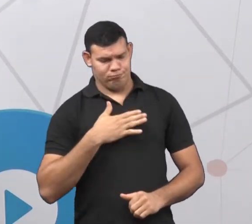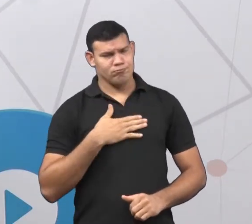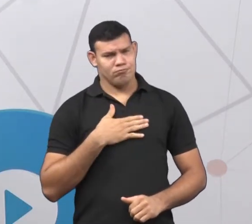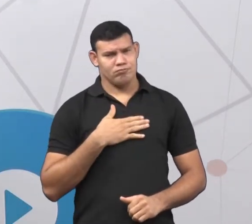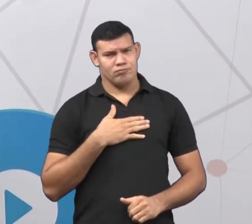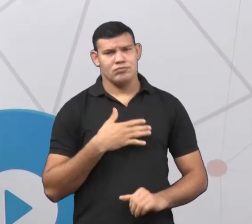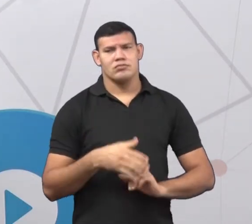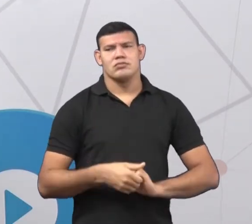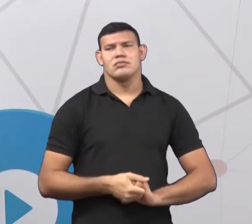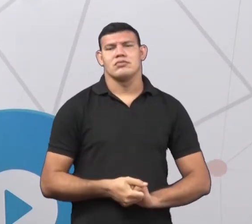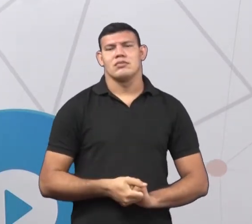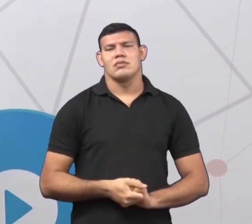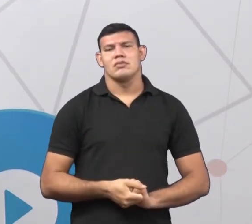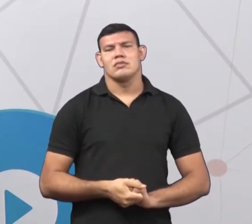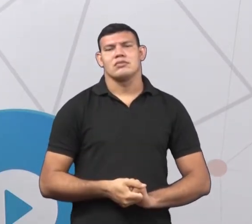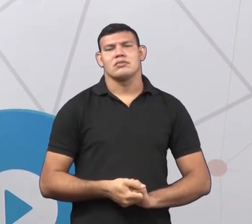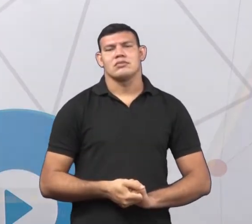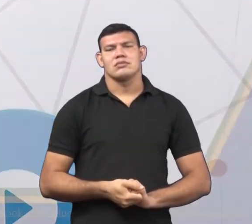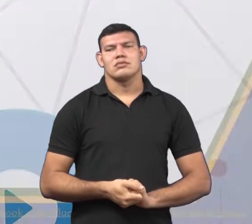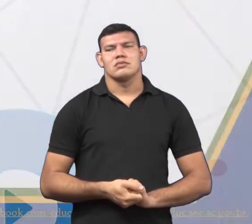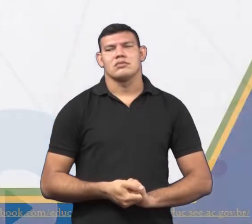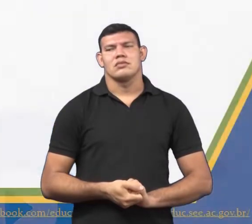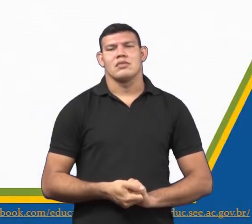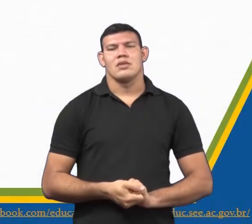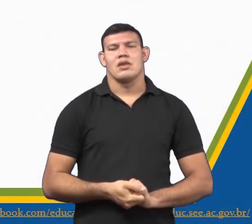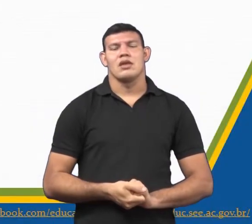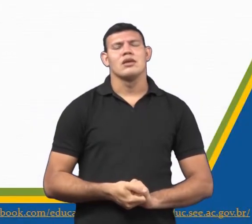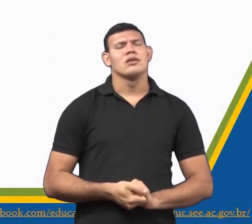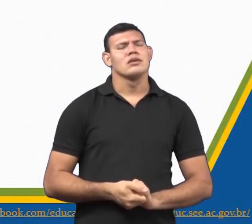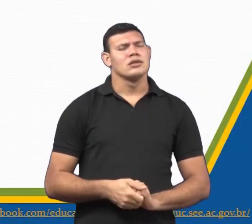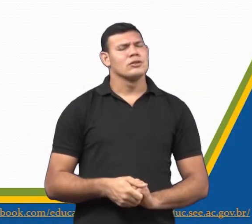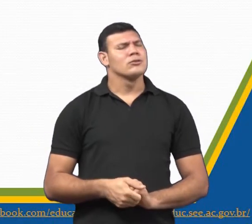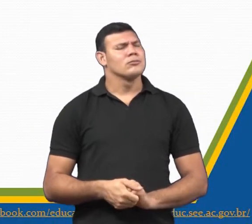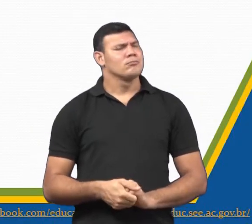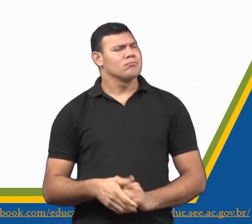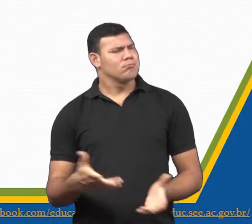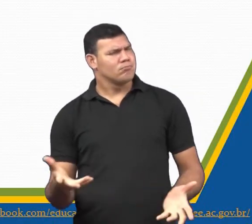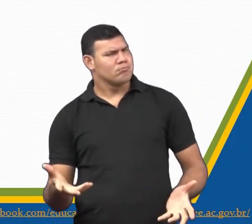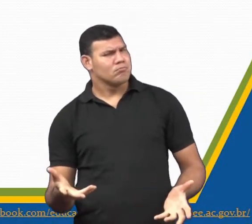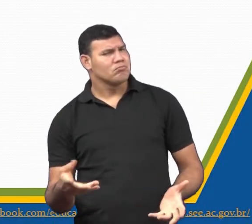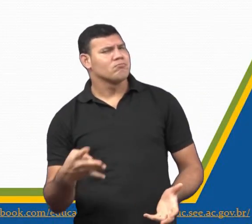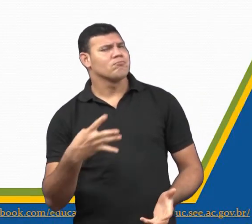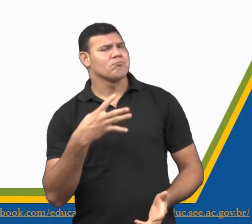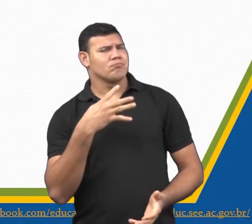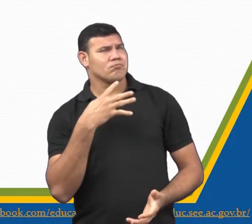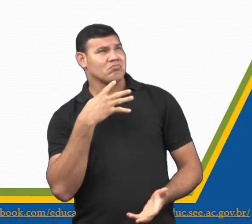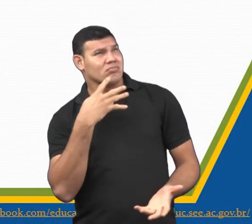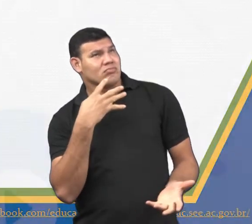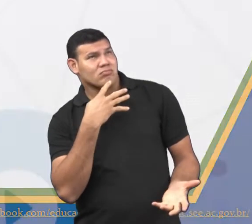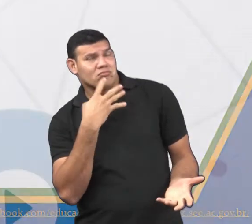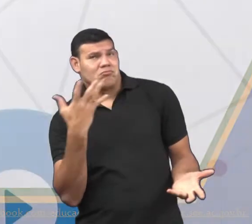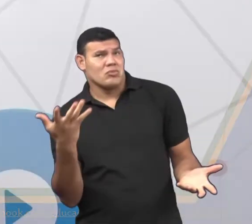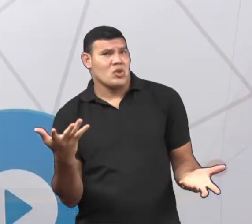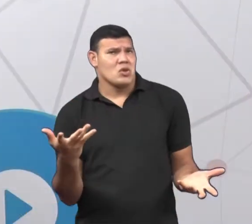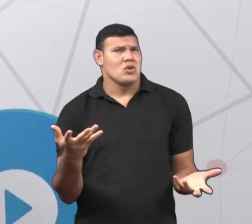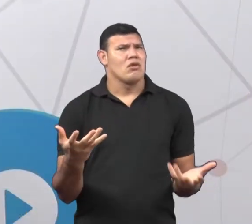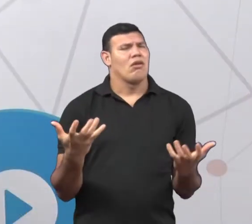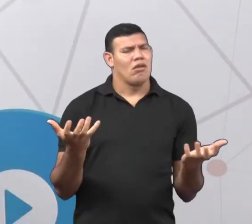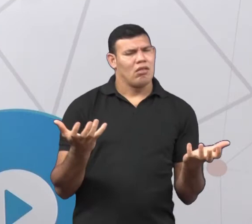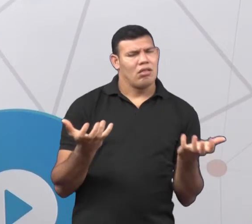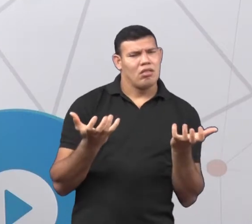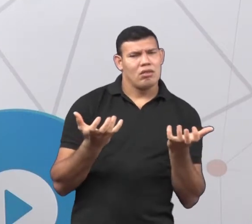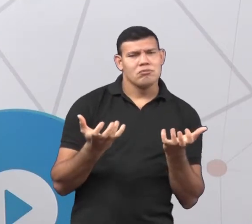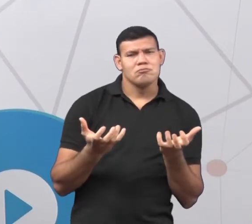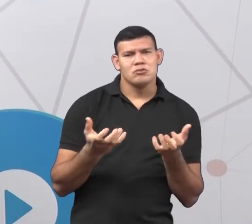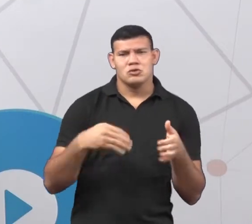com esse início. Opino que. Creo que. Bueno, yo creo que el fútbol